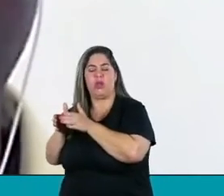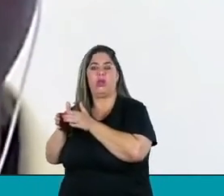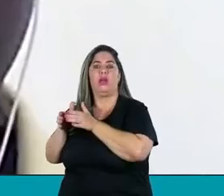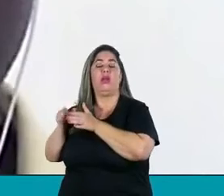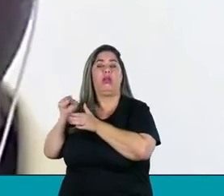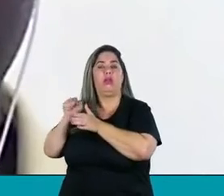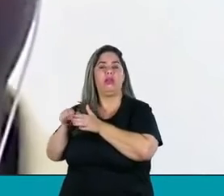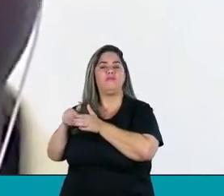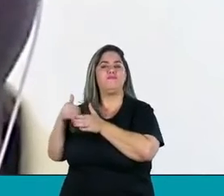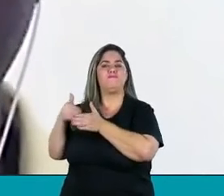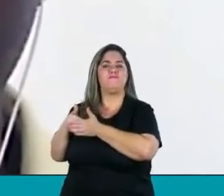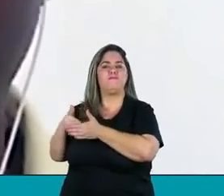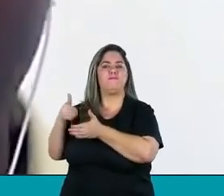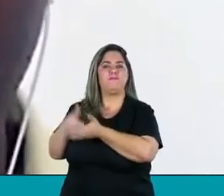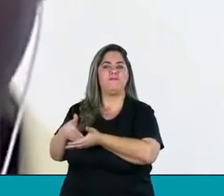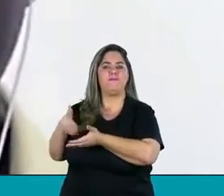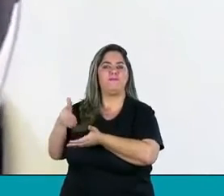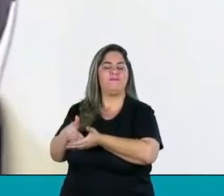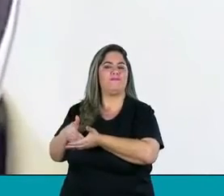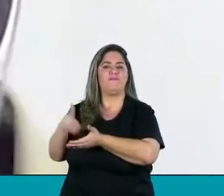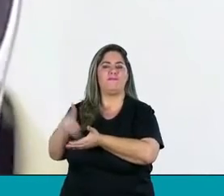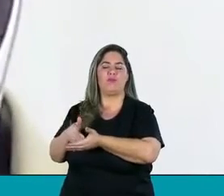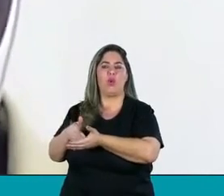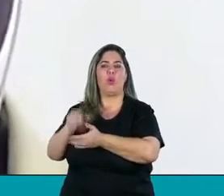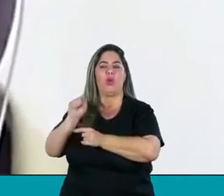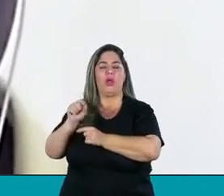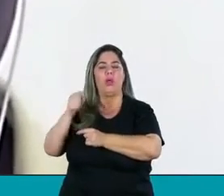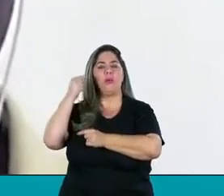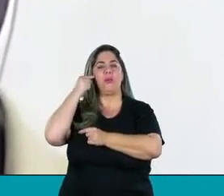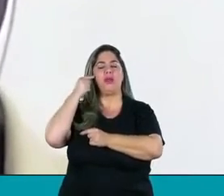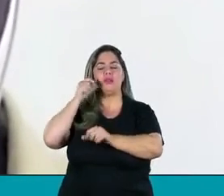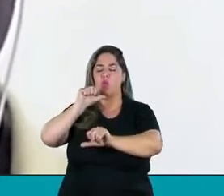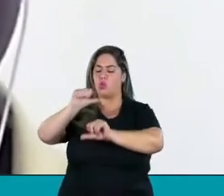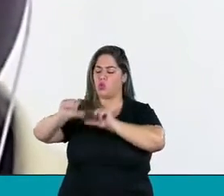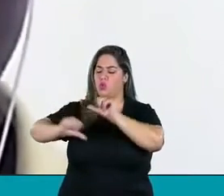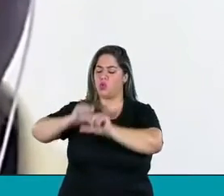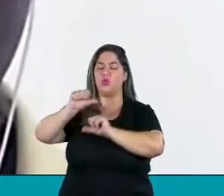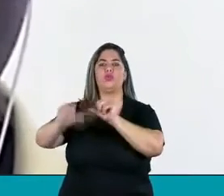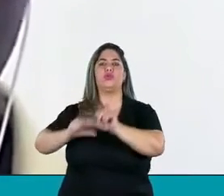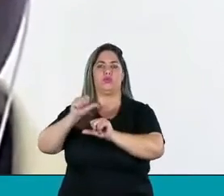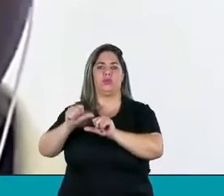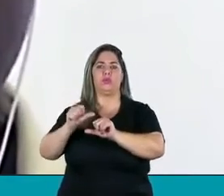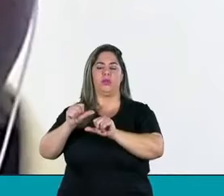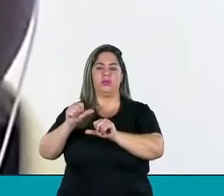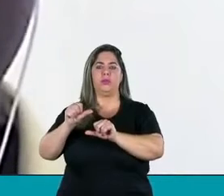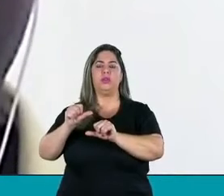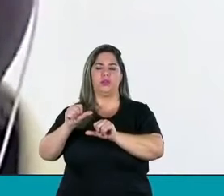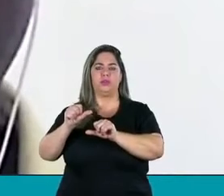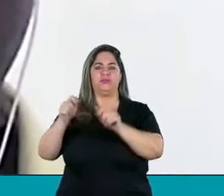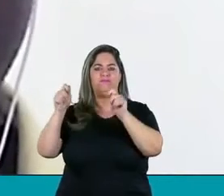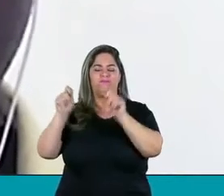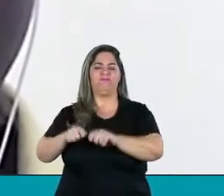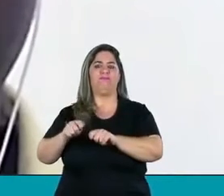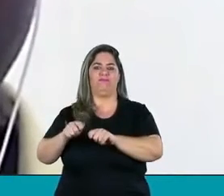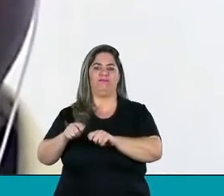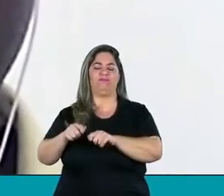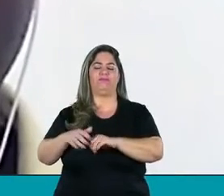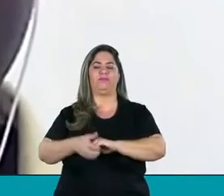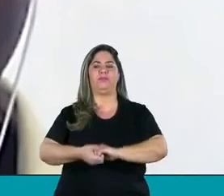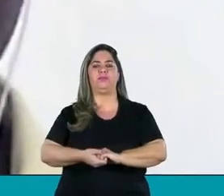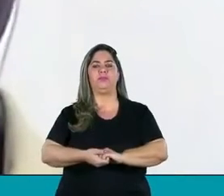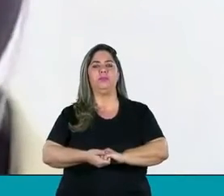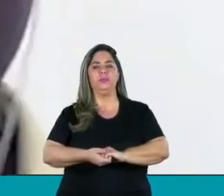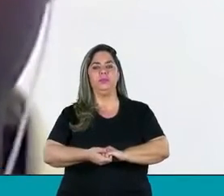consequentemente, limitou a possibilidade de se pensar na transformação dos paradigmas científicos como questão